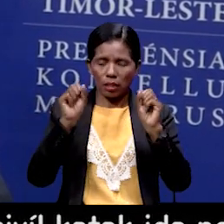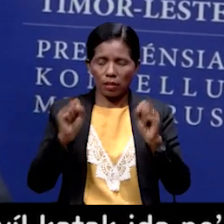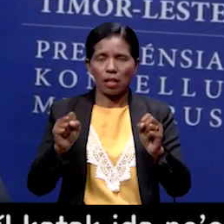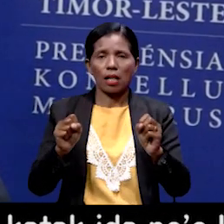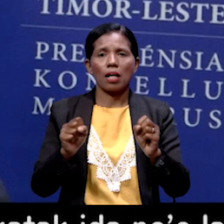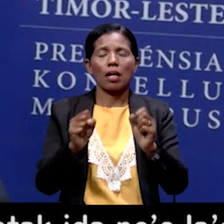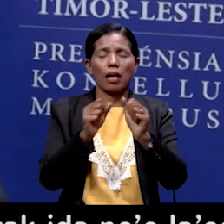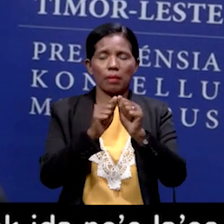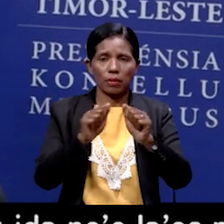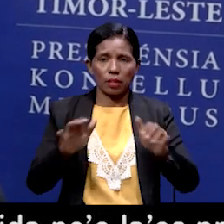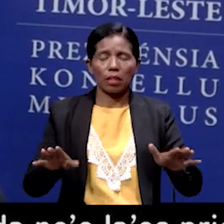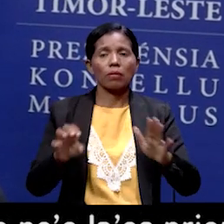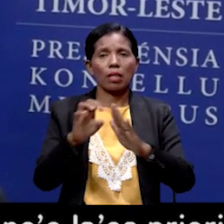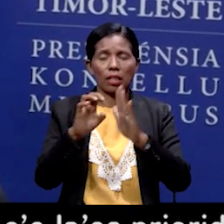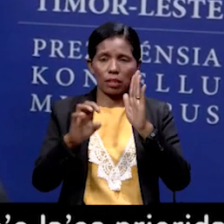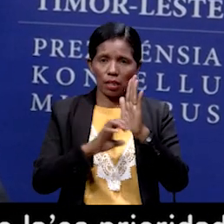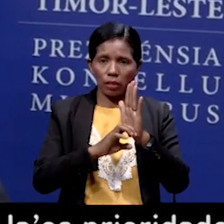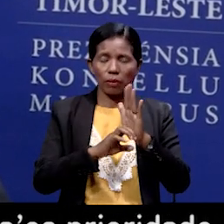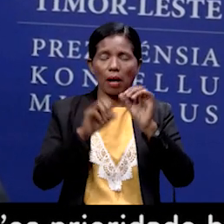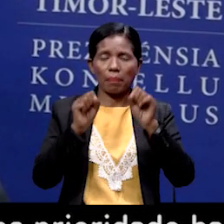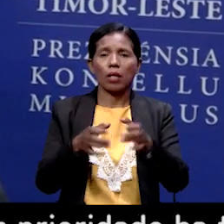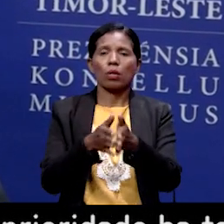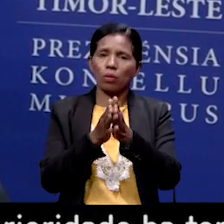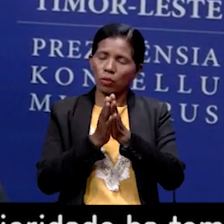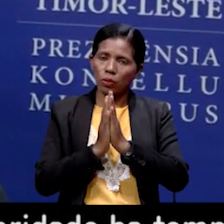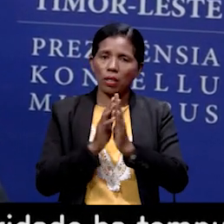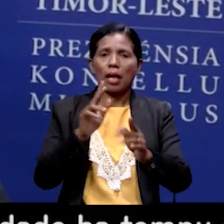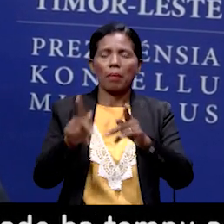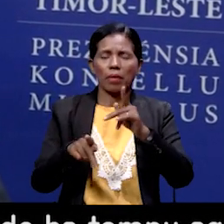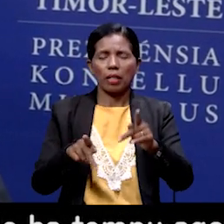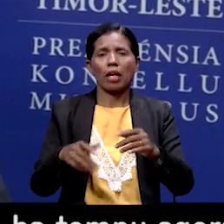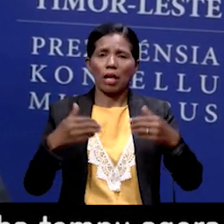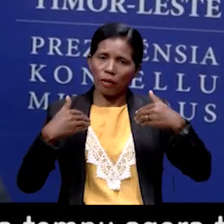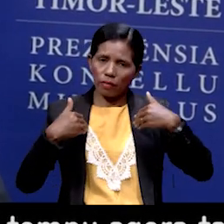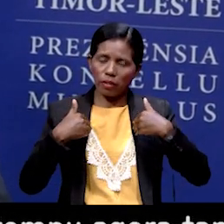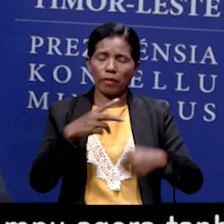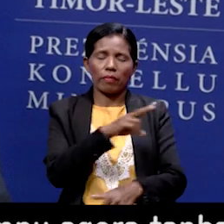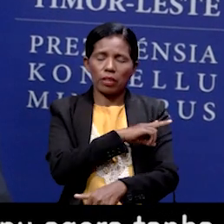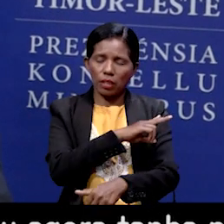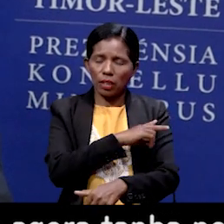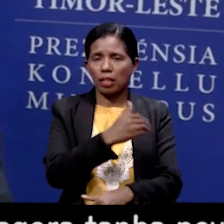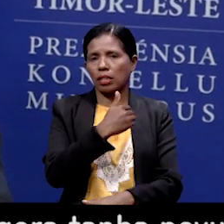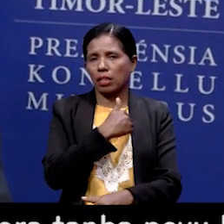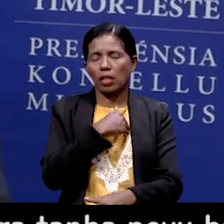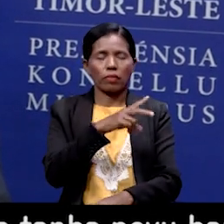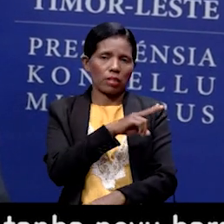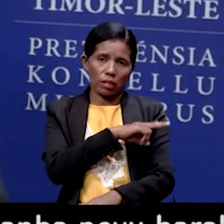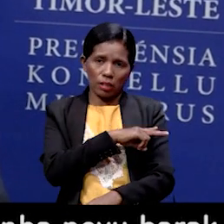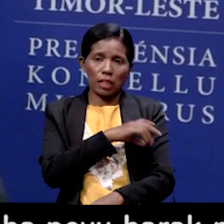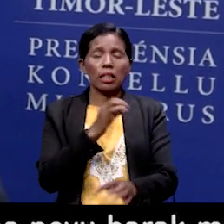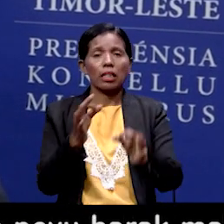Estado União bele russo se cidadão né vacina tihona ou se la vacina cara tem que ter